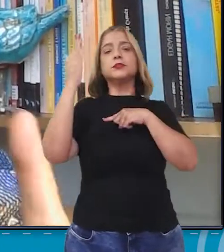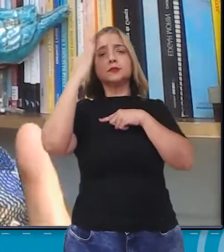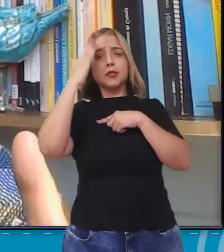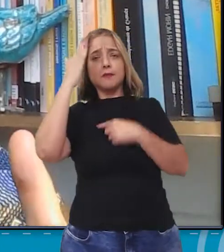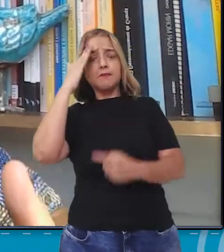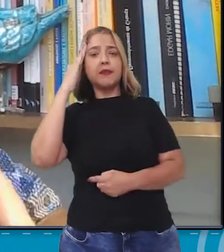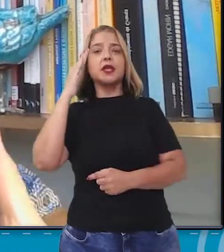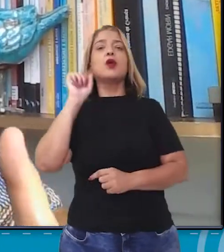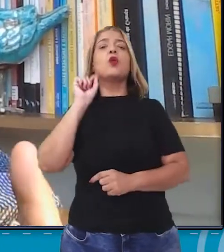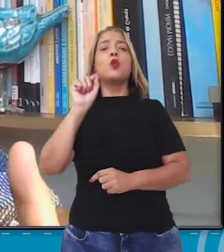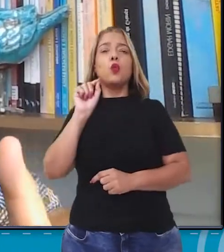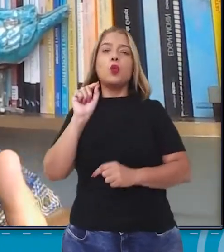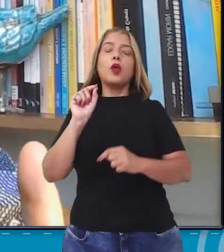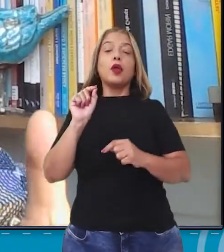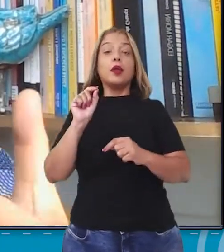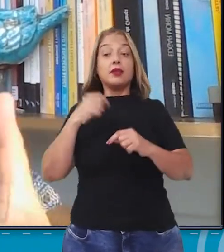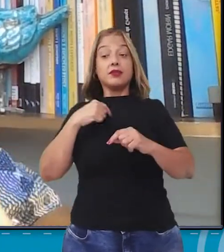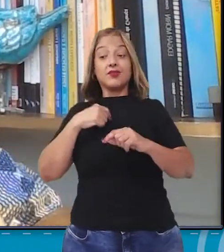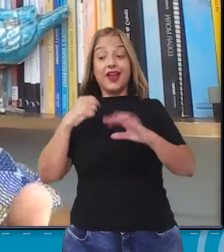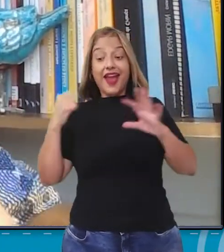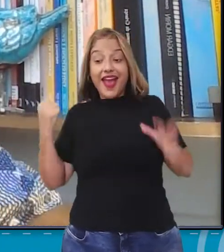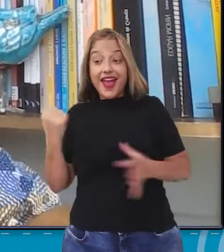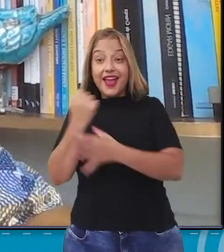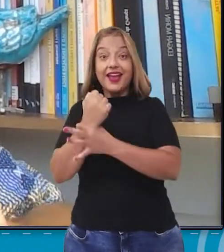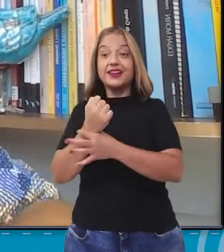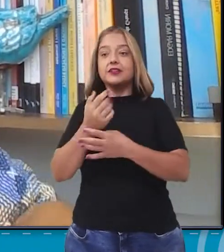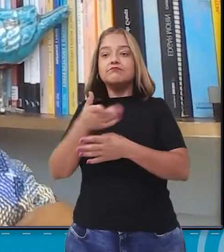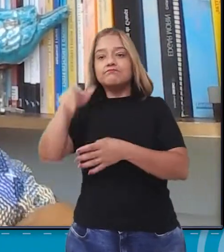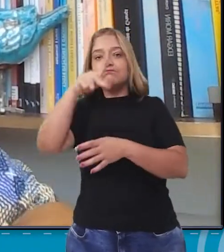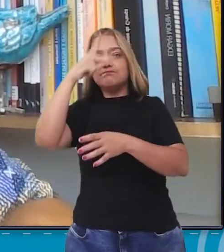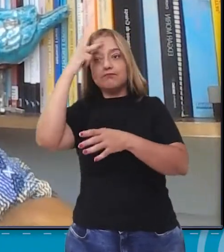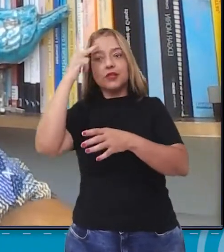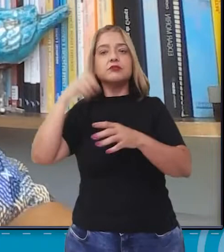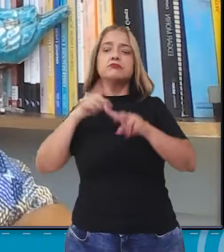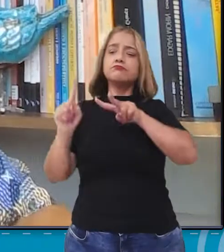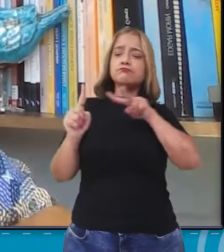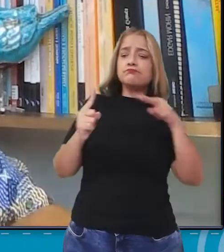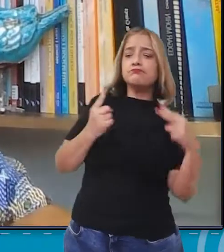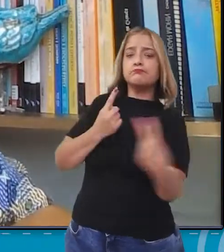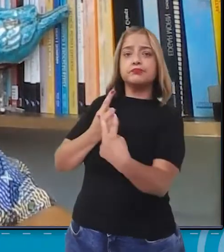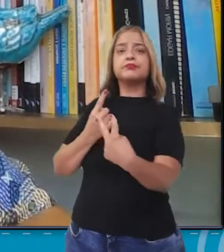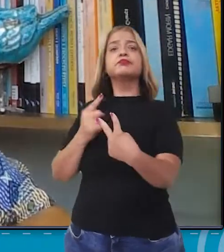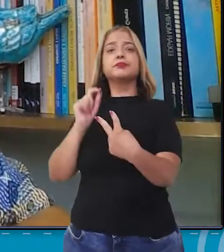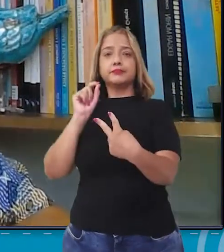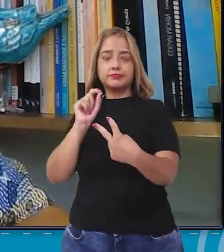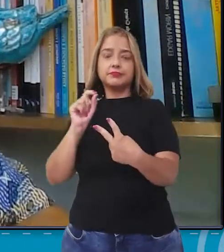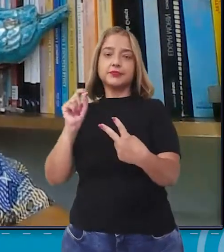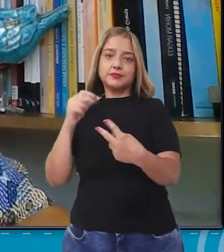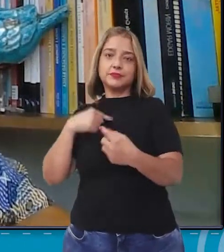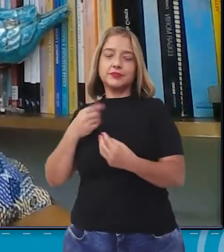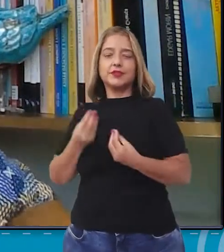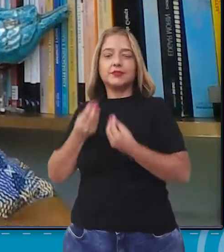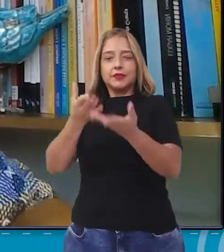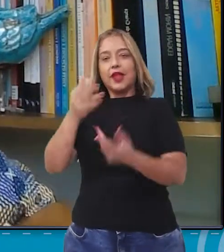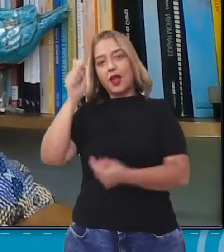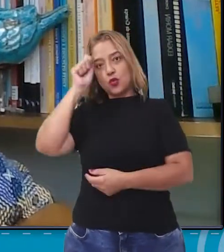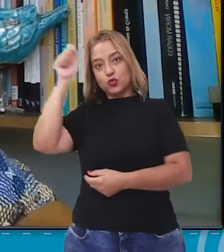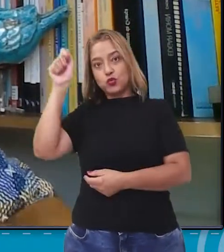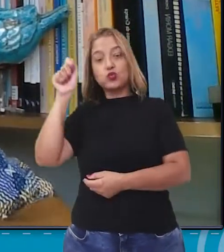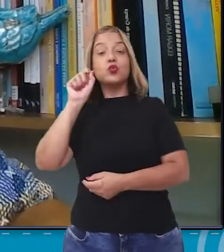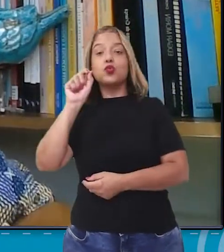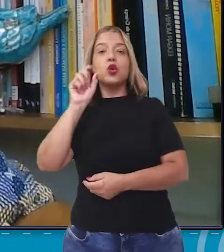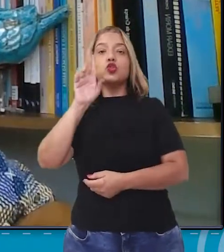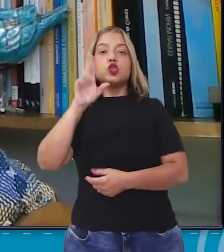e privilegiar situações para garantir aquela perspectiva muito importante que eu trago de Jean Foucambert. O